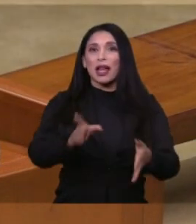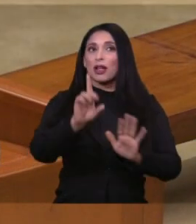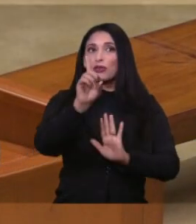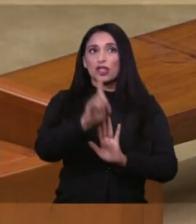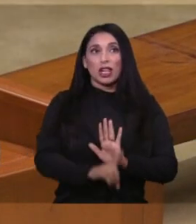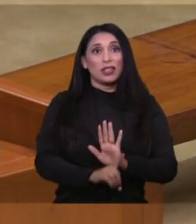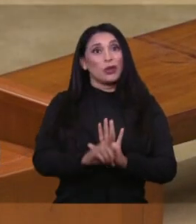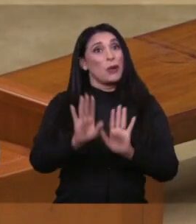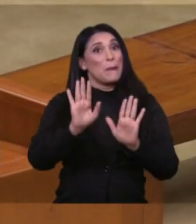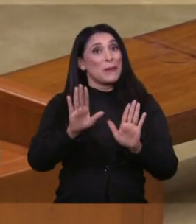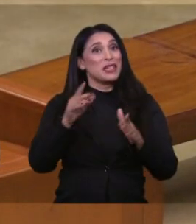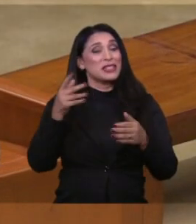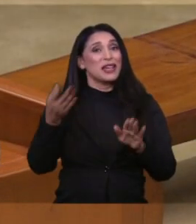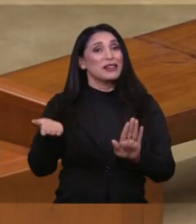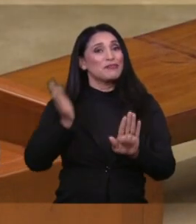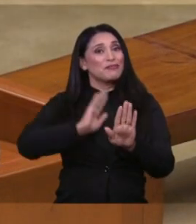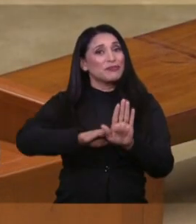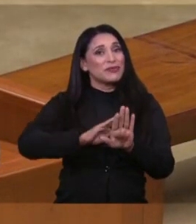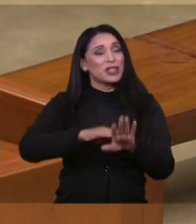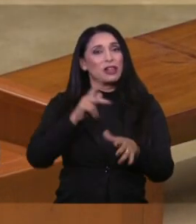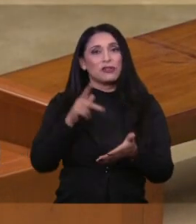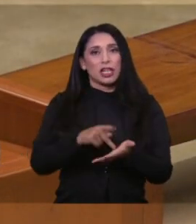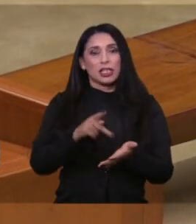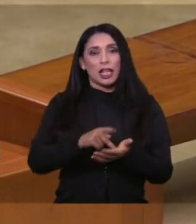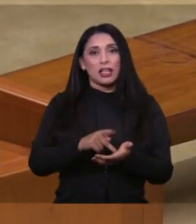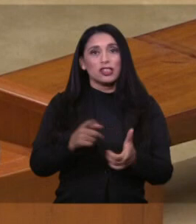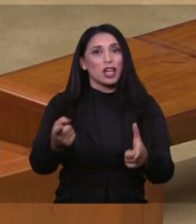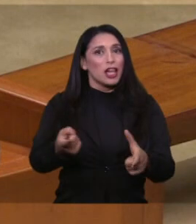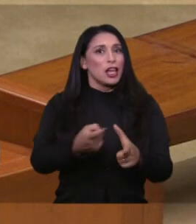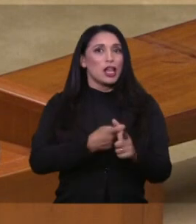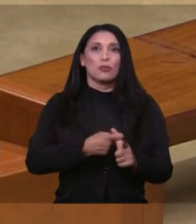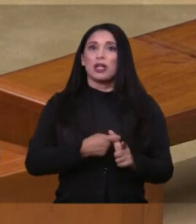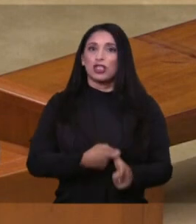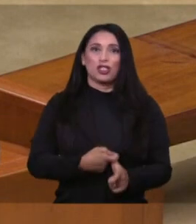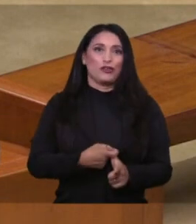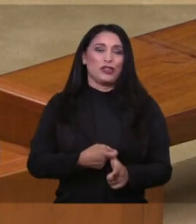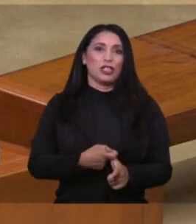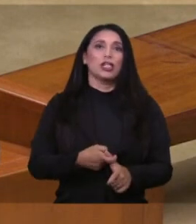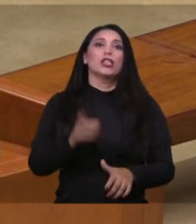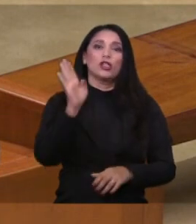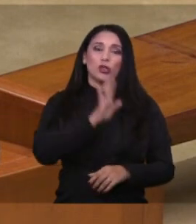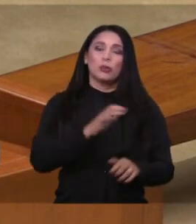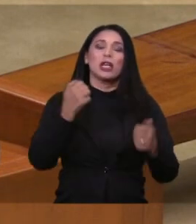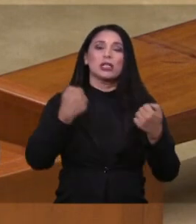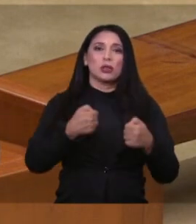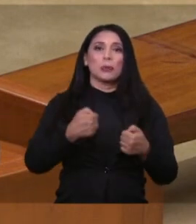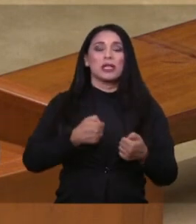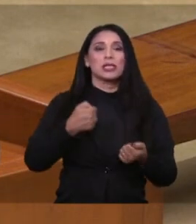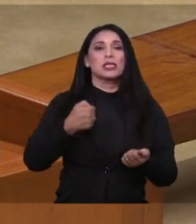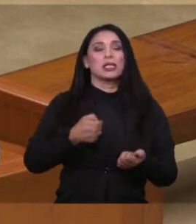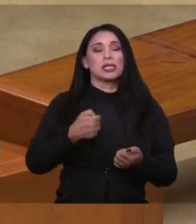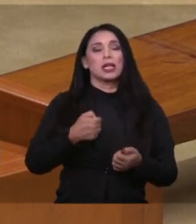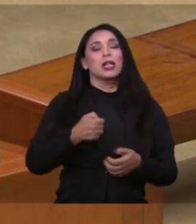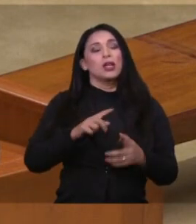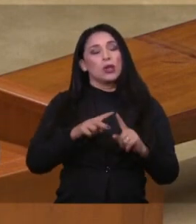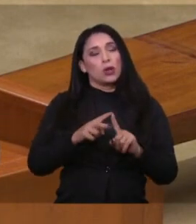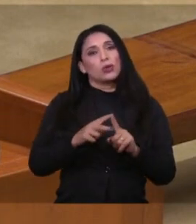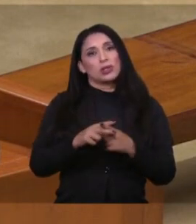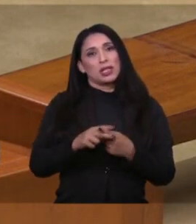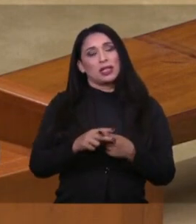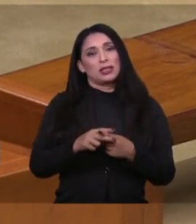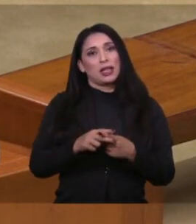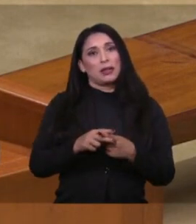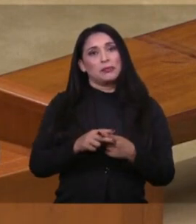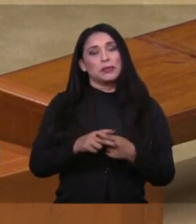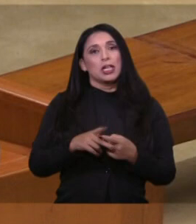população negra, que se costumava em uma dívida histórica que precisamos hoje reparar. Vale dizer que, sem a mão de